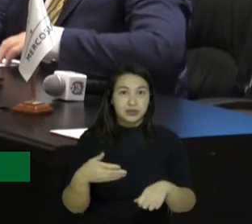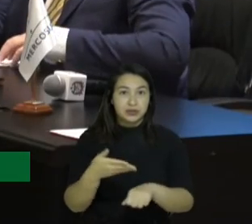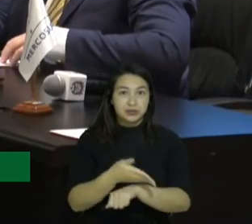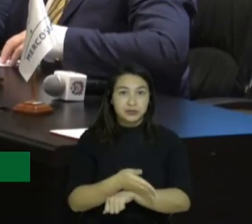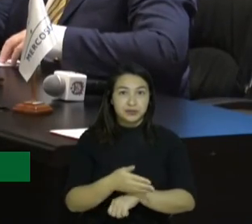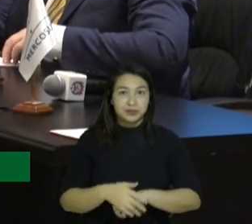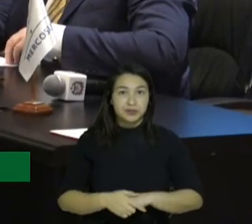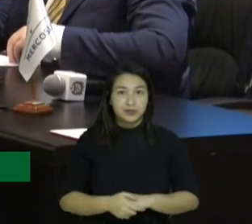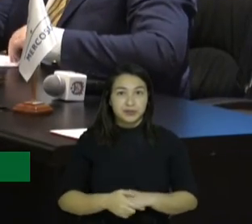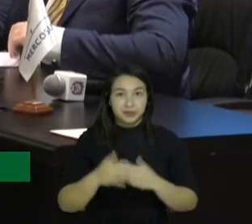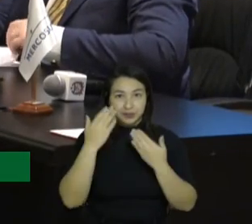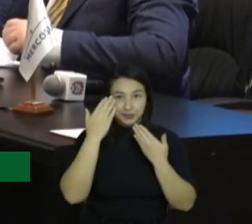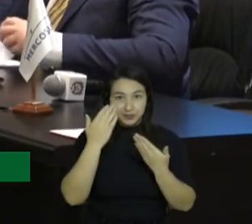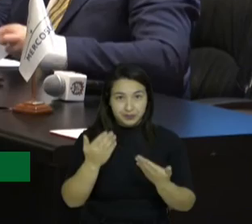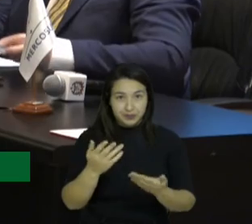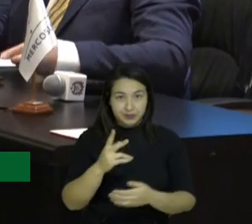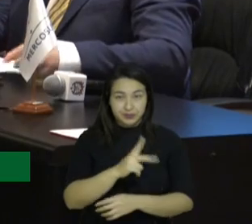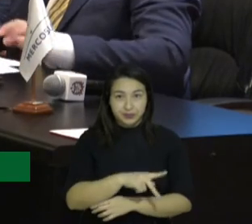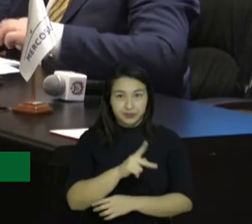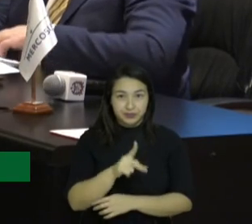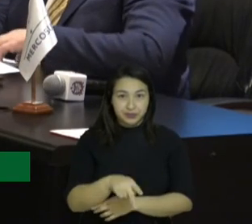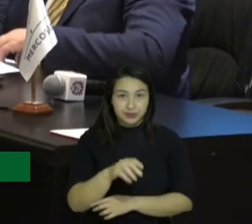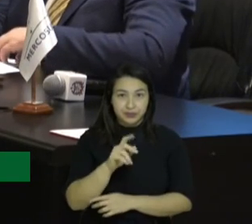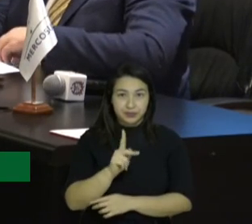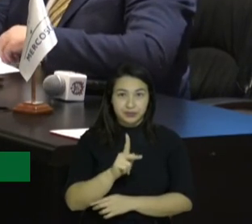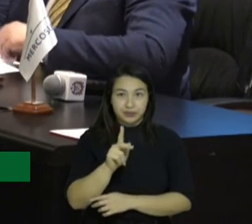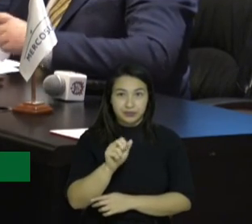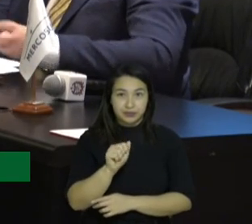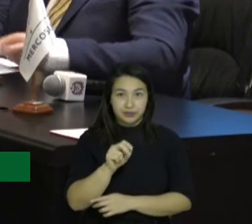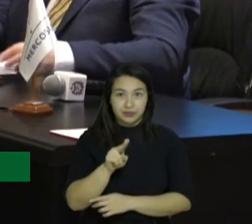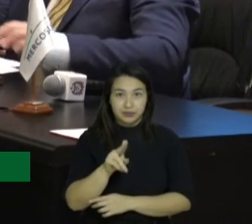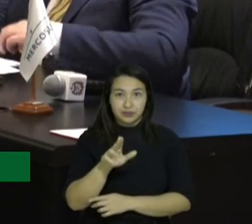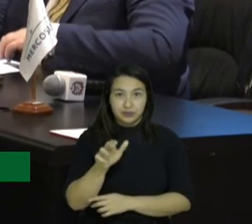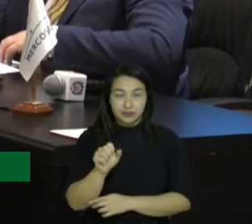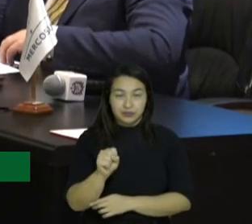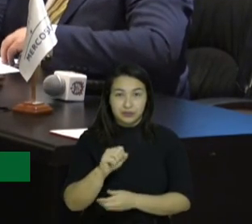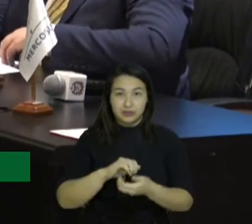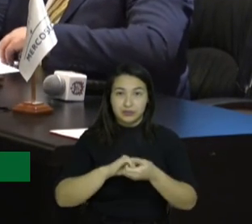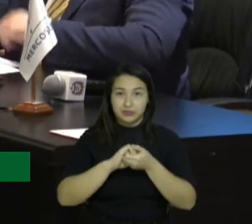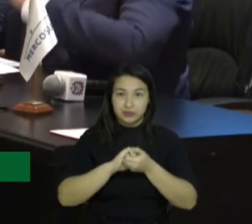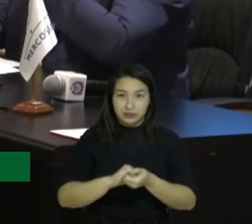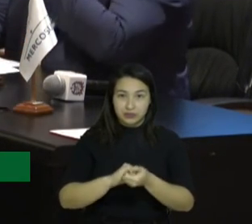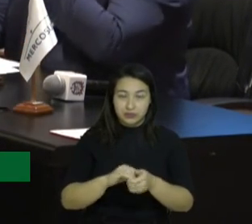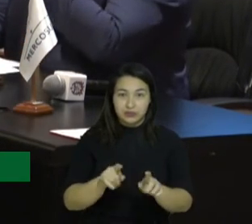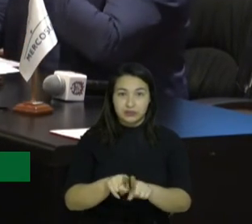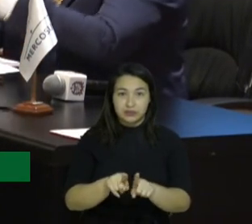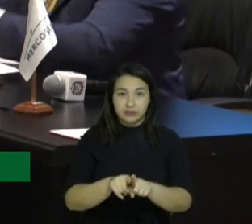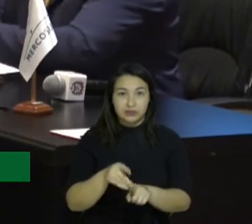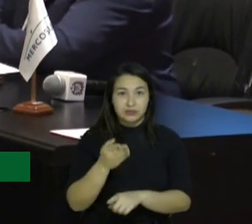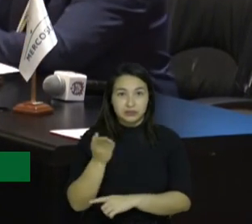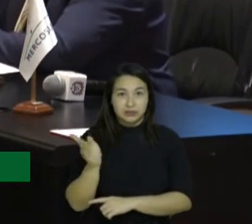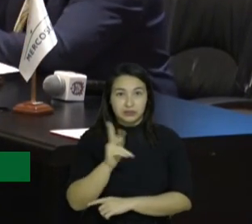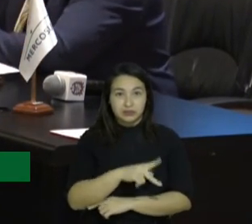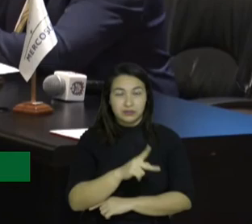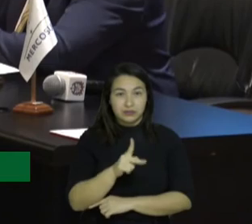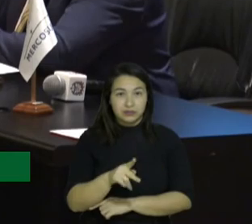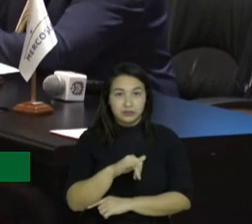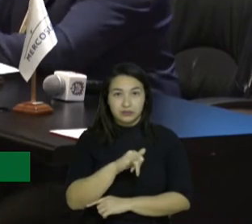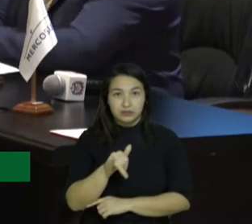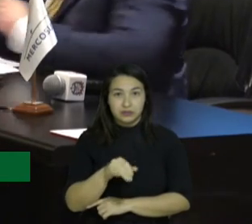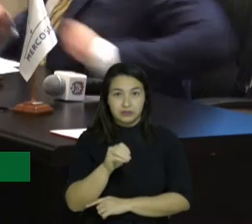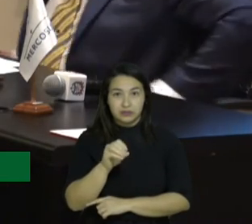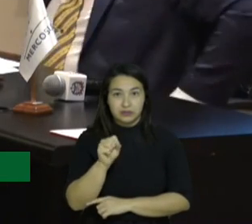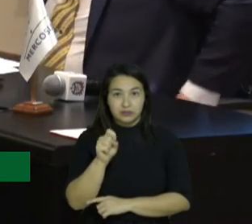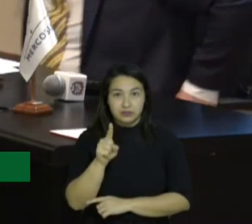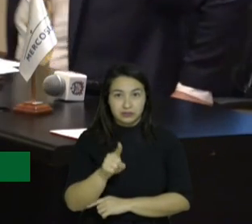por favor muito obrigado Professor Claus então rapidamente já cumprimento além do professor Claus os professores José Baltazar e Neri do